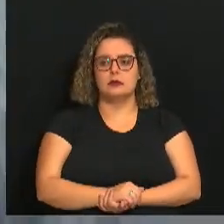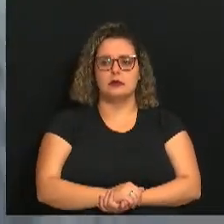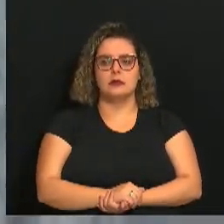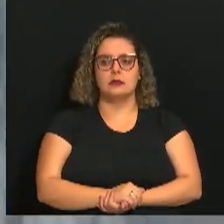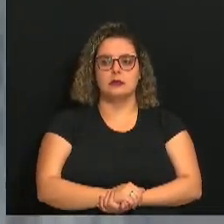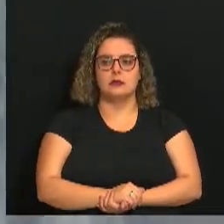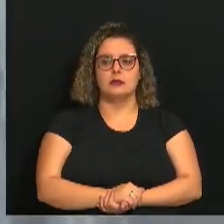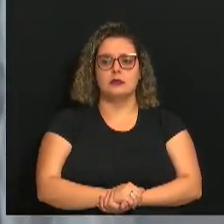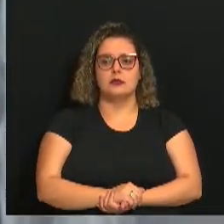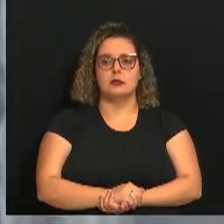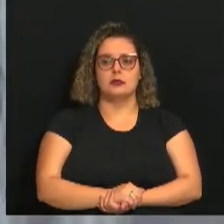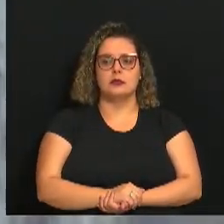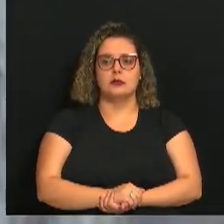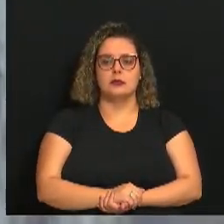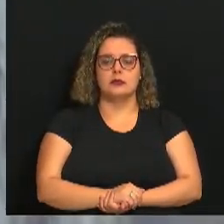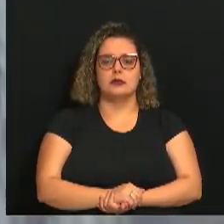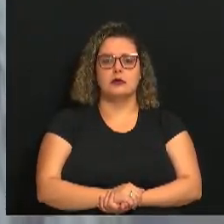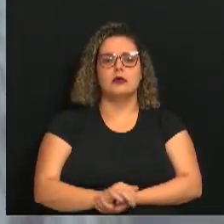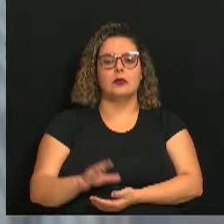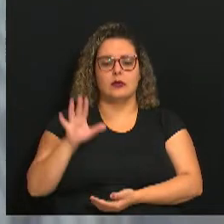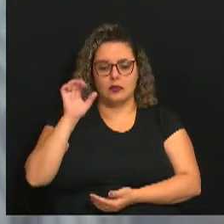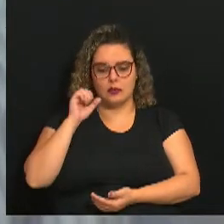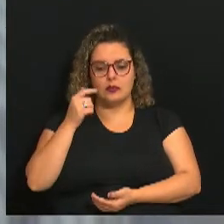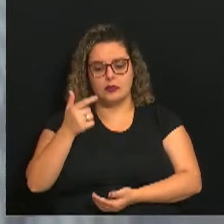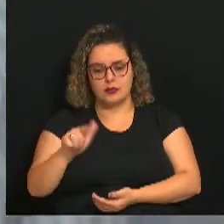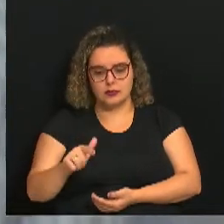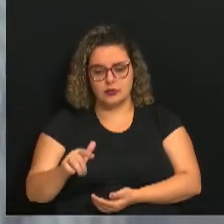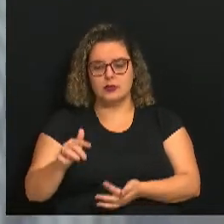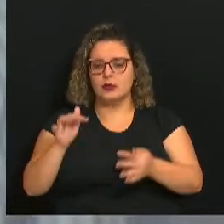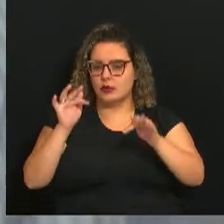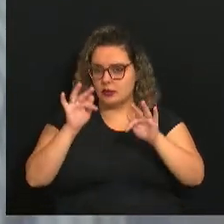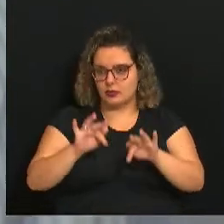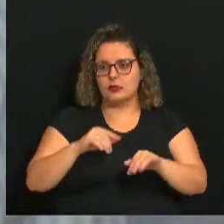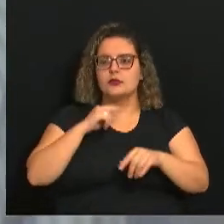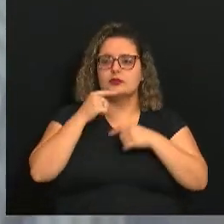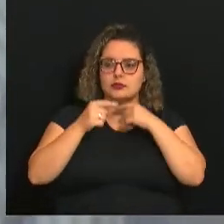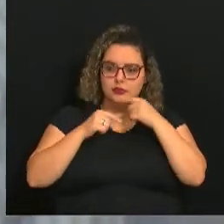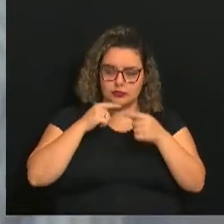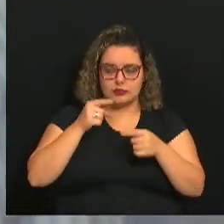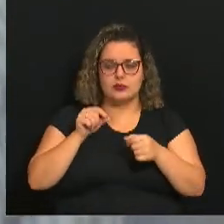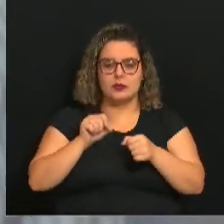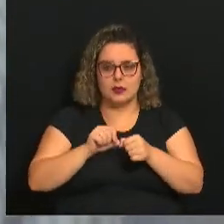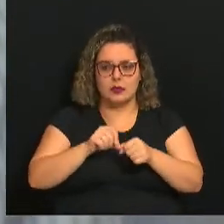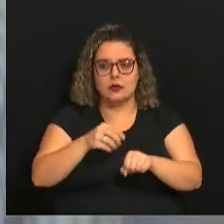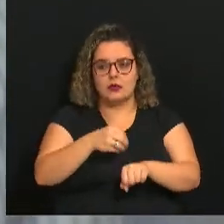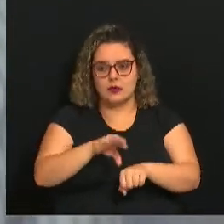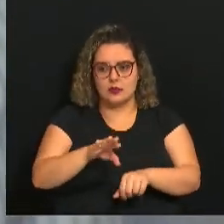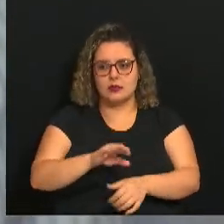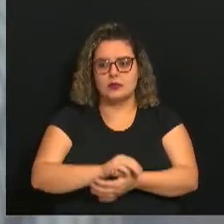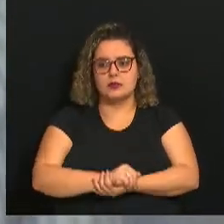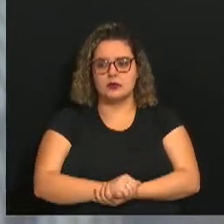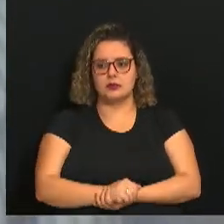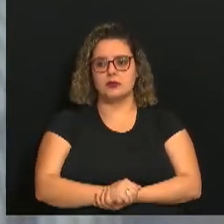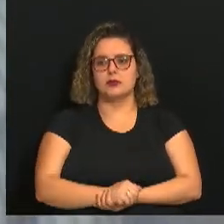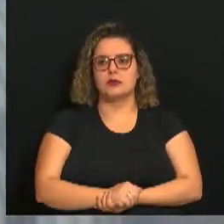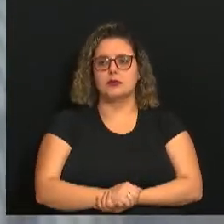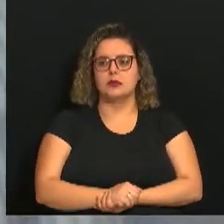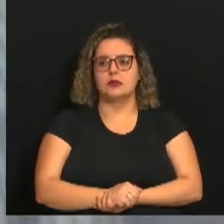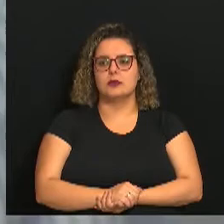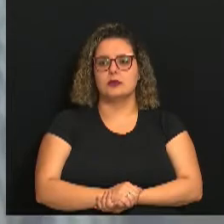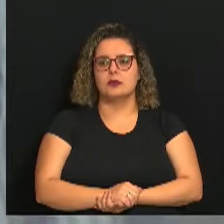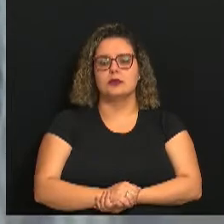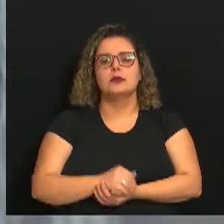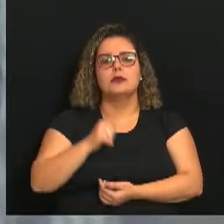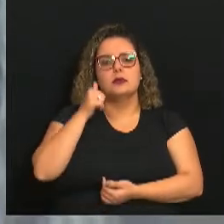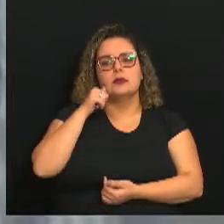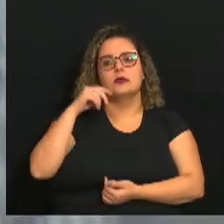gente ouve de novo e aí no final a gente tira alguma outra dúvida e faz os encaminhamentos, tá? Vereadora Guida